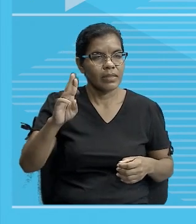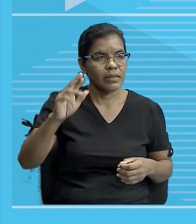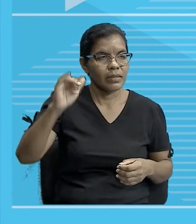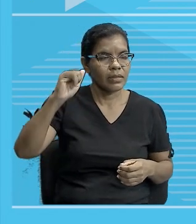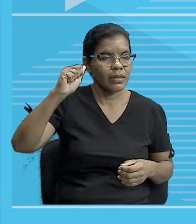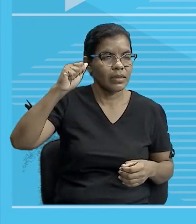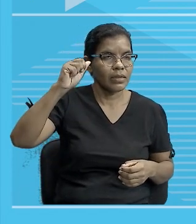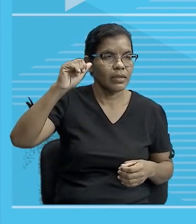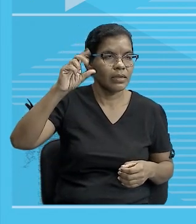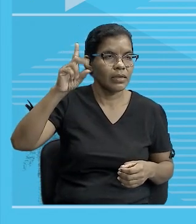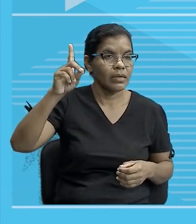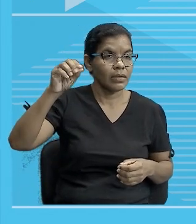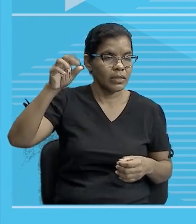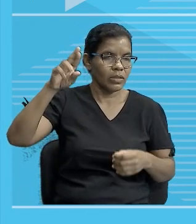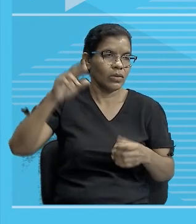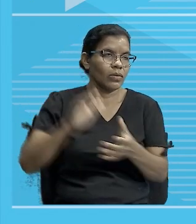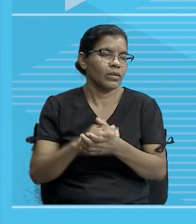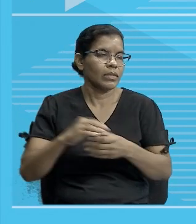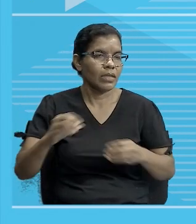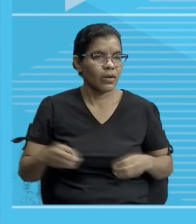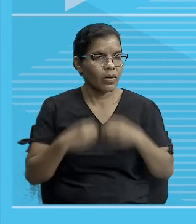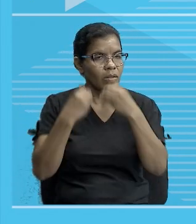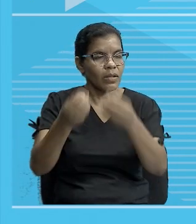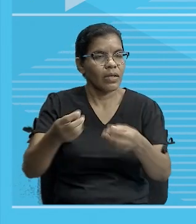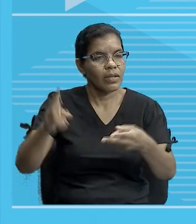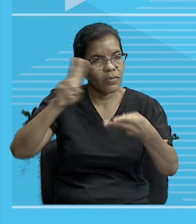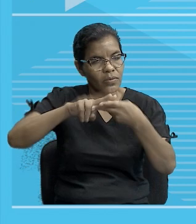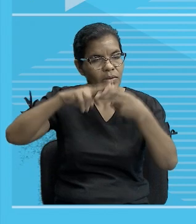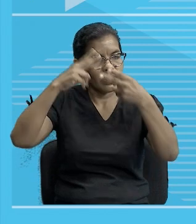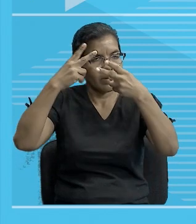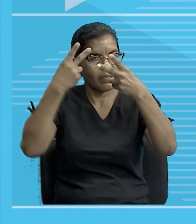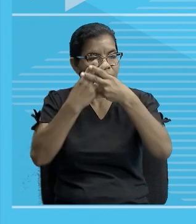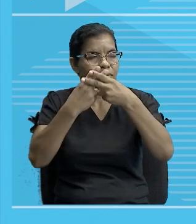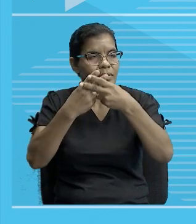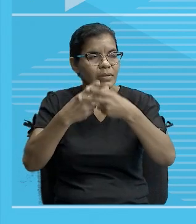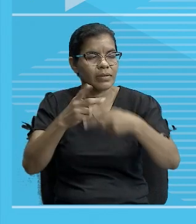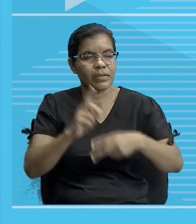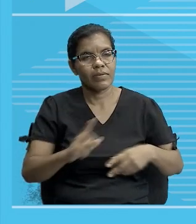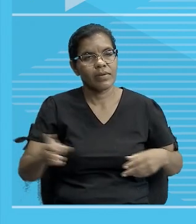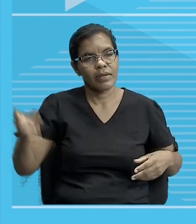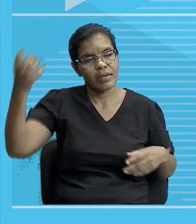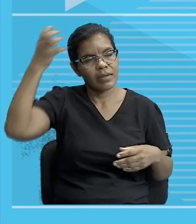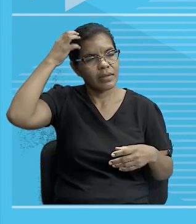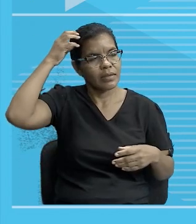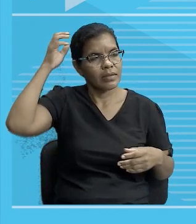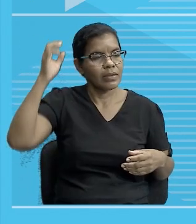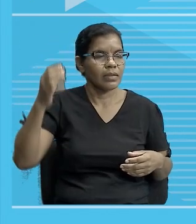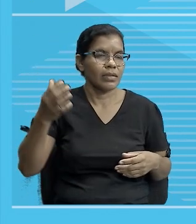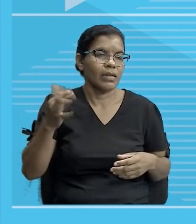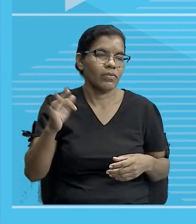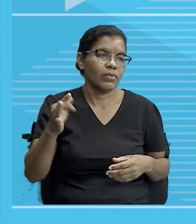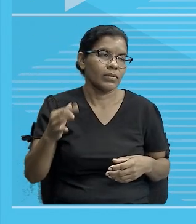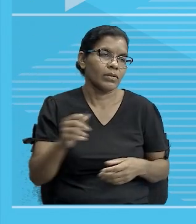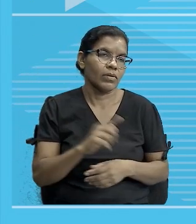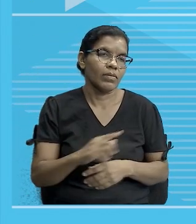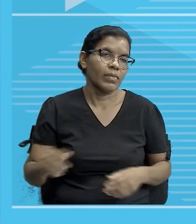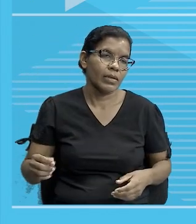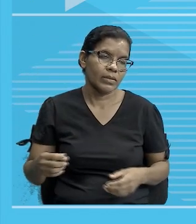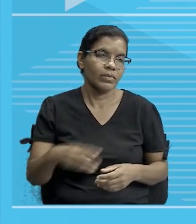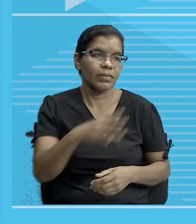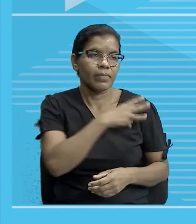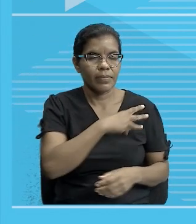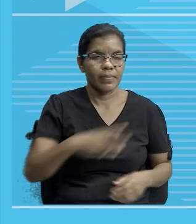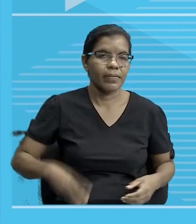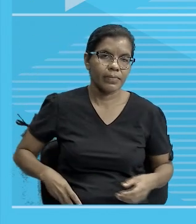rei. Vai ser colocado numa prisão. E se o rei não é mais rei, a França não é mais uma